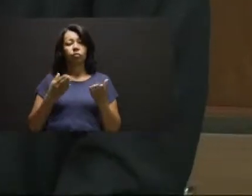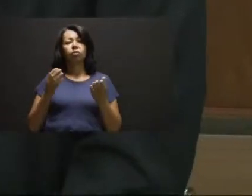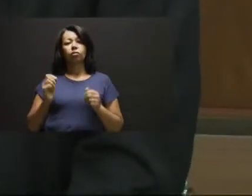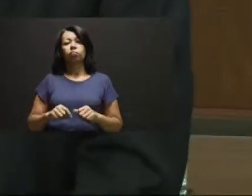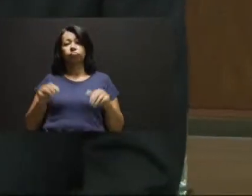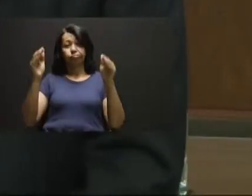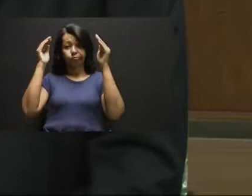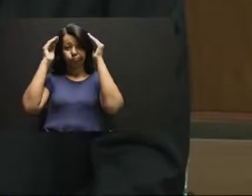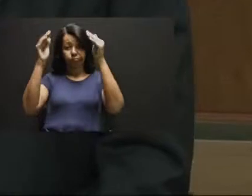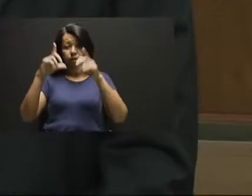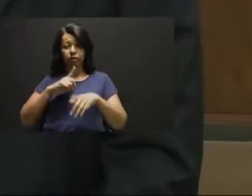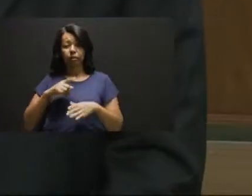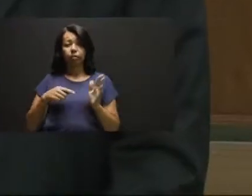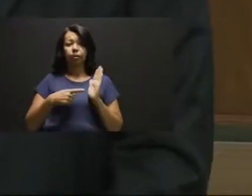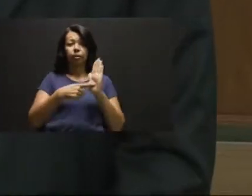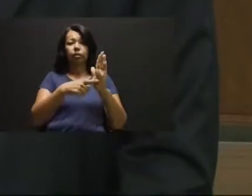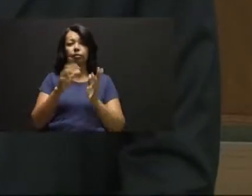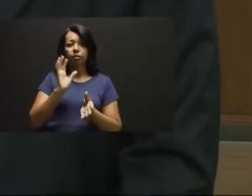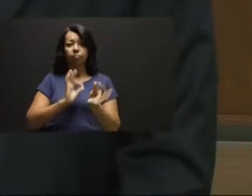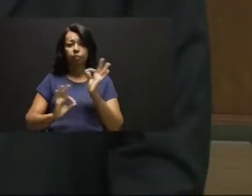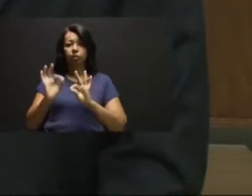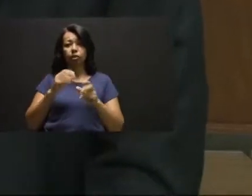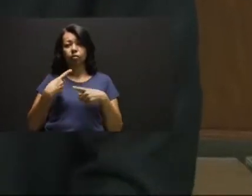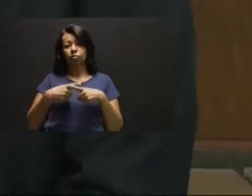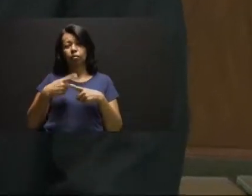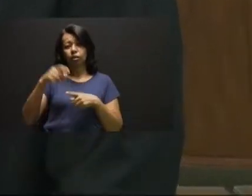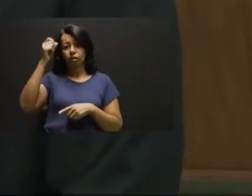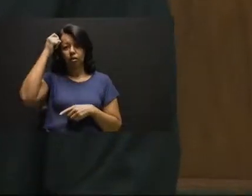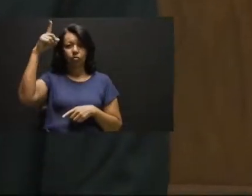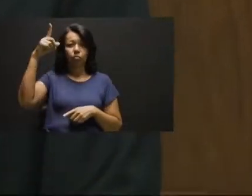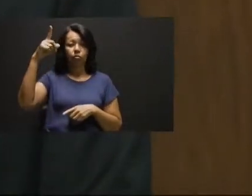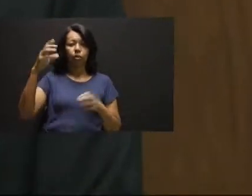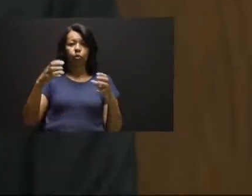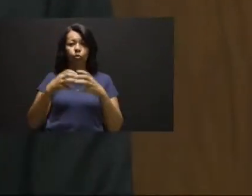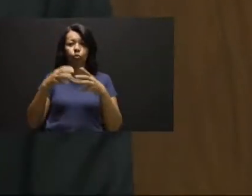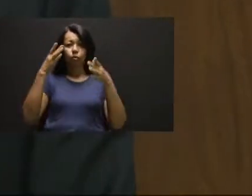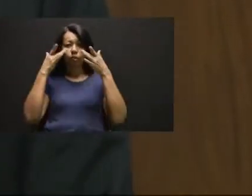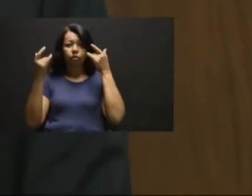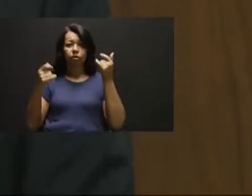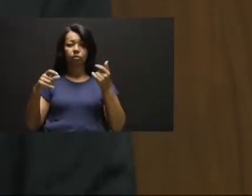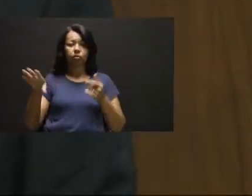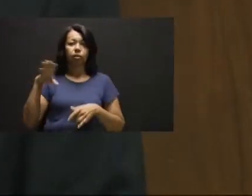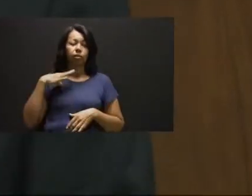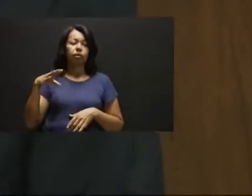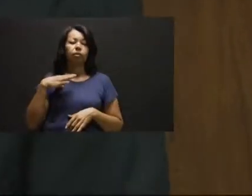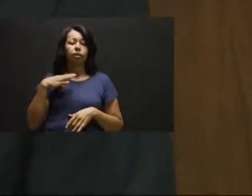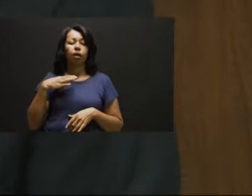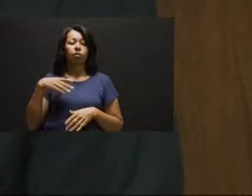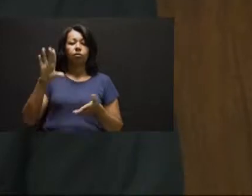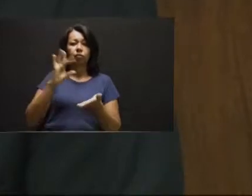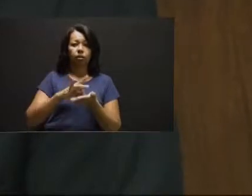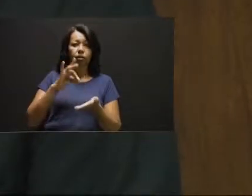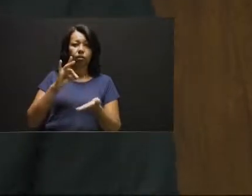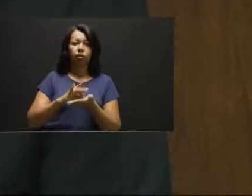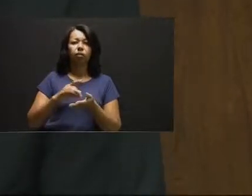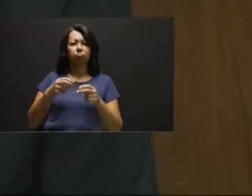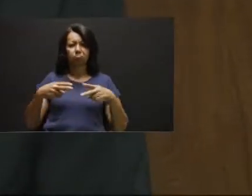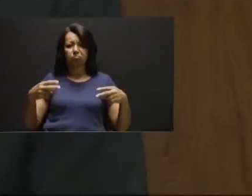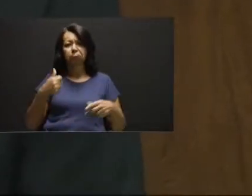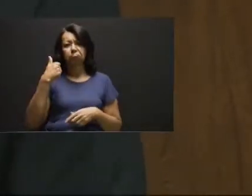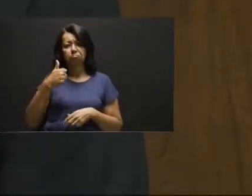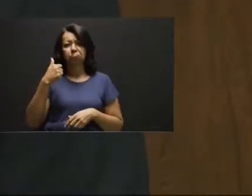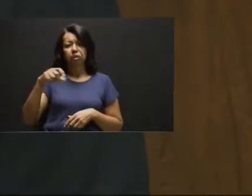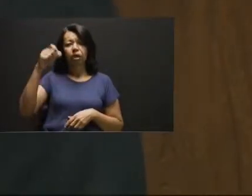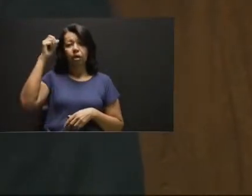na verdade apresentado esse projeto porque a cultura os grupos artísticos nossa cidade sou verdadeiro patrimônio é a